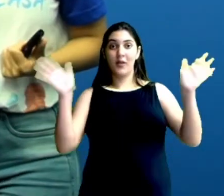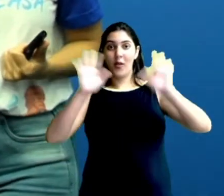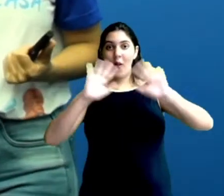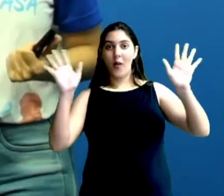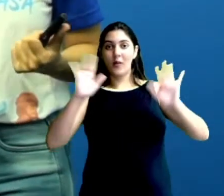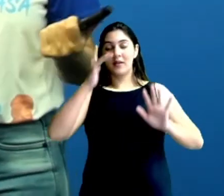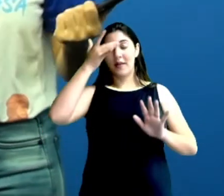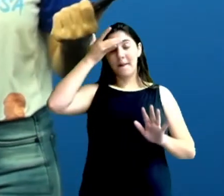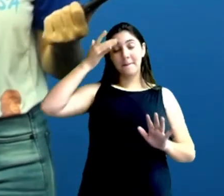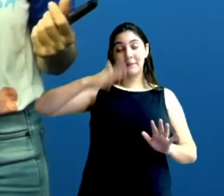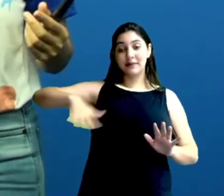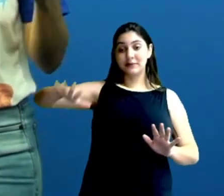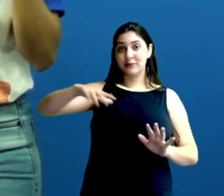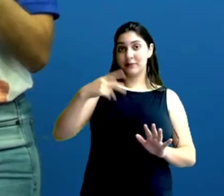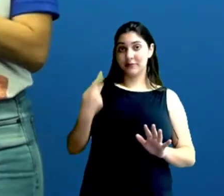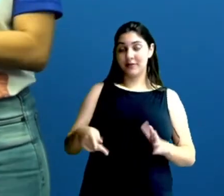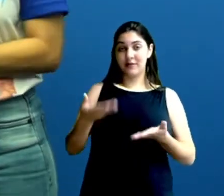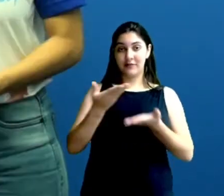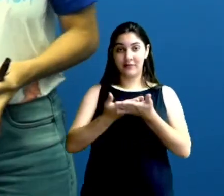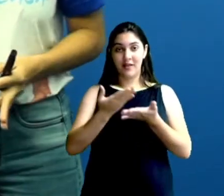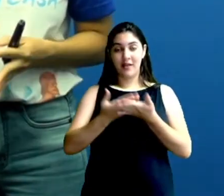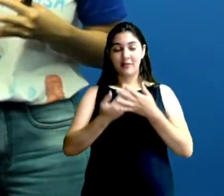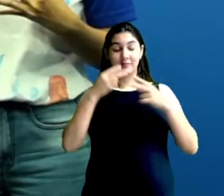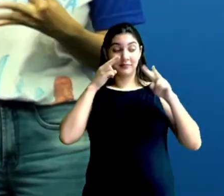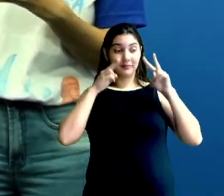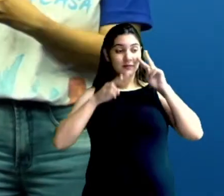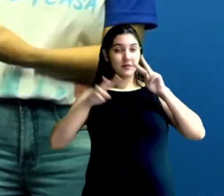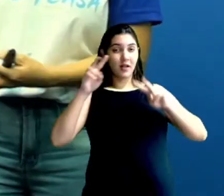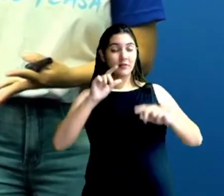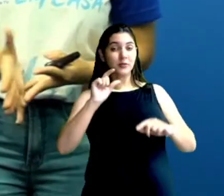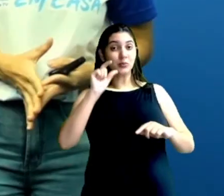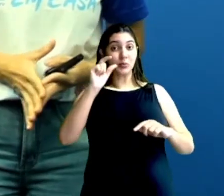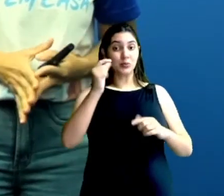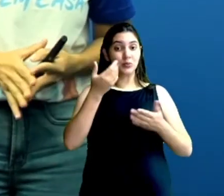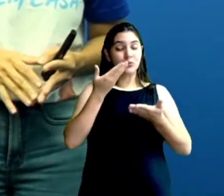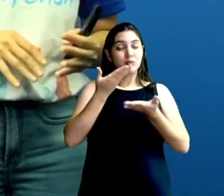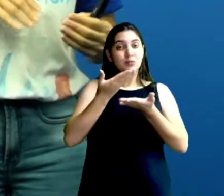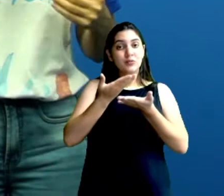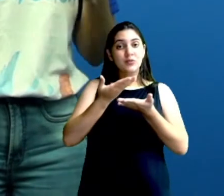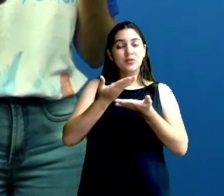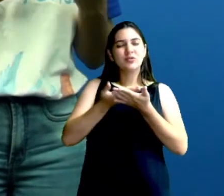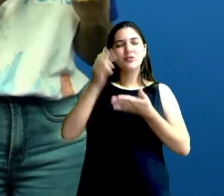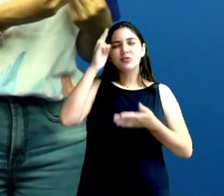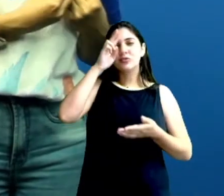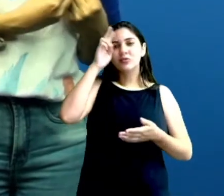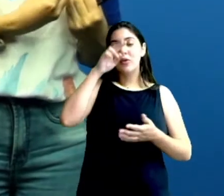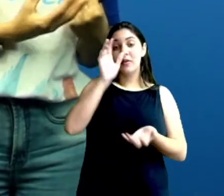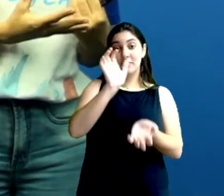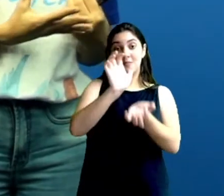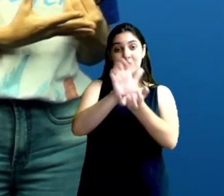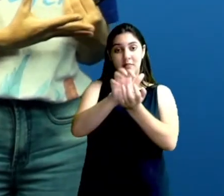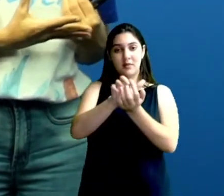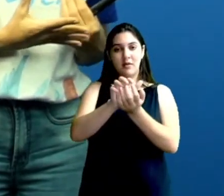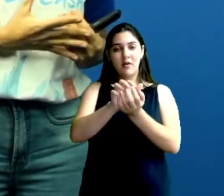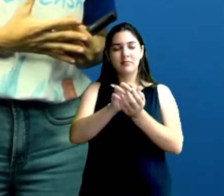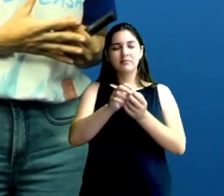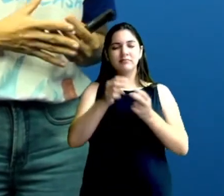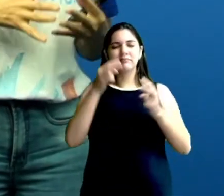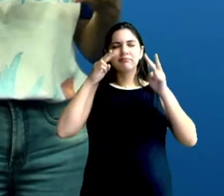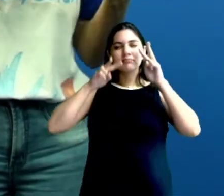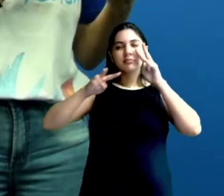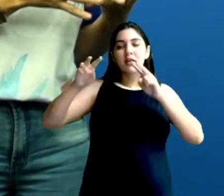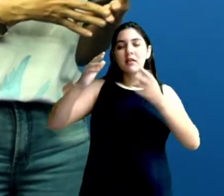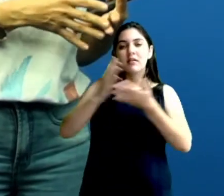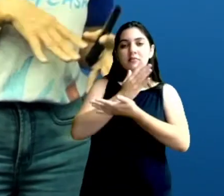Olá pessoal, nesta aula nós vamos ver um pouco sobre a história do estado de Pernambuco. A gente vai observar algumas